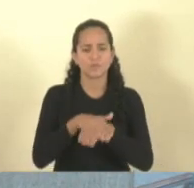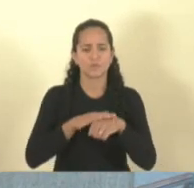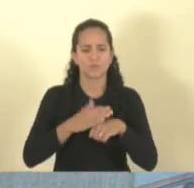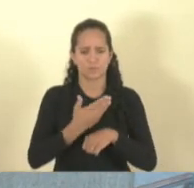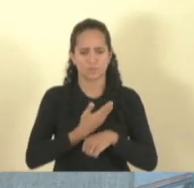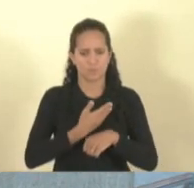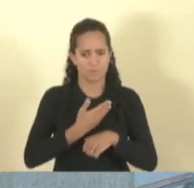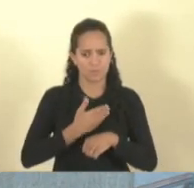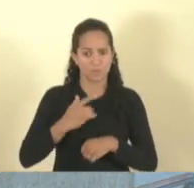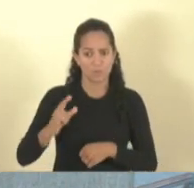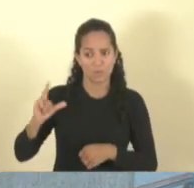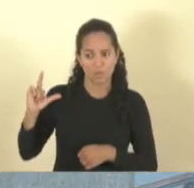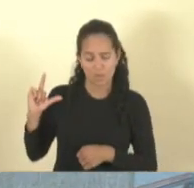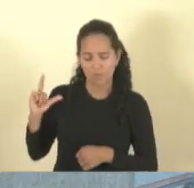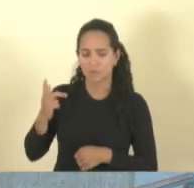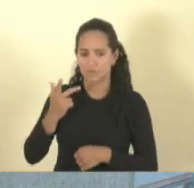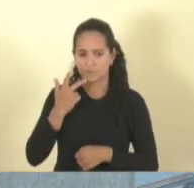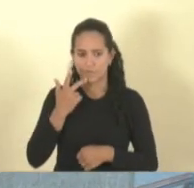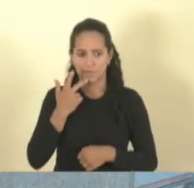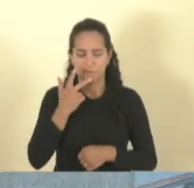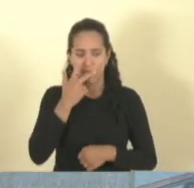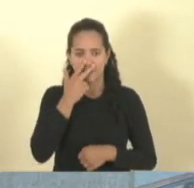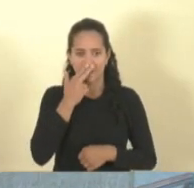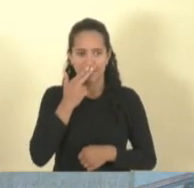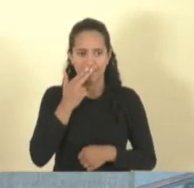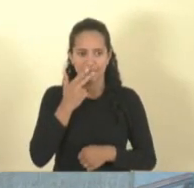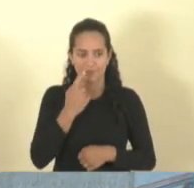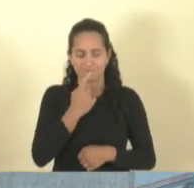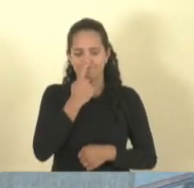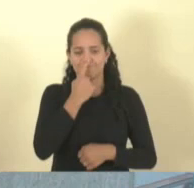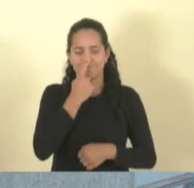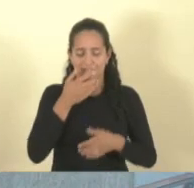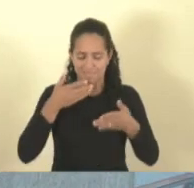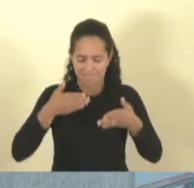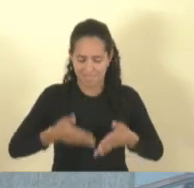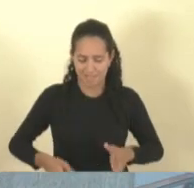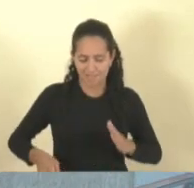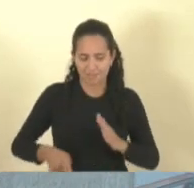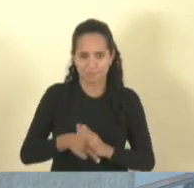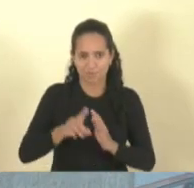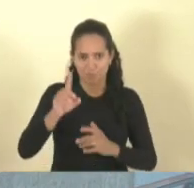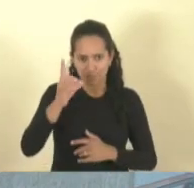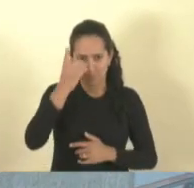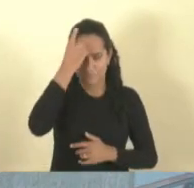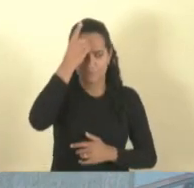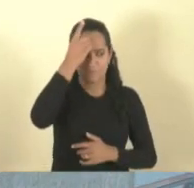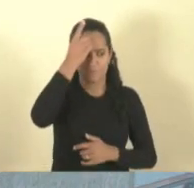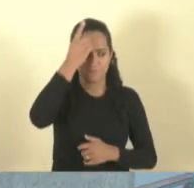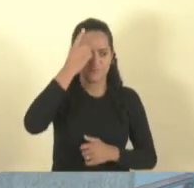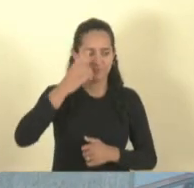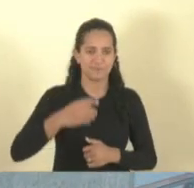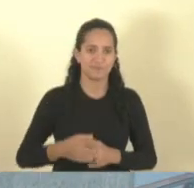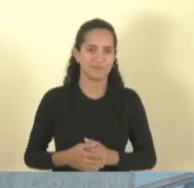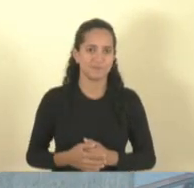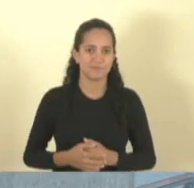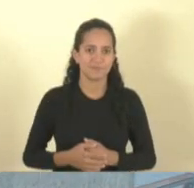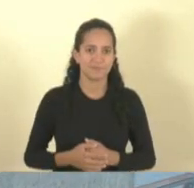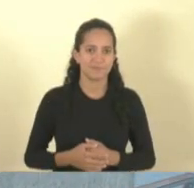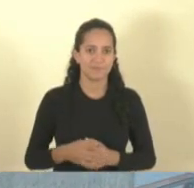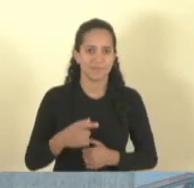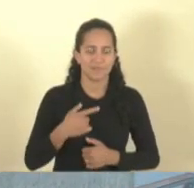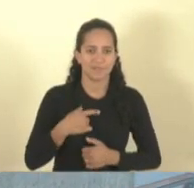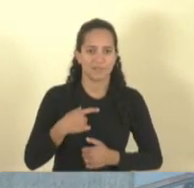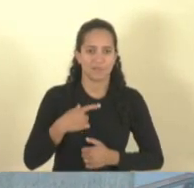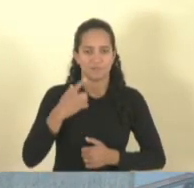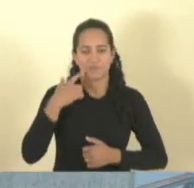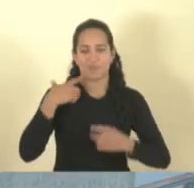ali, que eu nasci para fazer. Eu acho que quando a gente nasce com um dom, a gente tem que exercer esse dom. E eu me dei conta disso depois